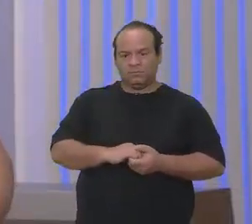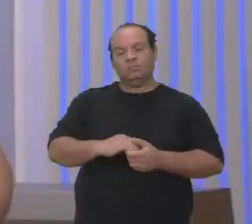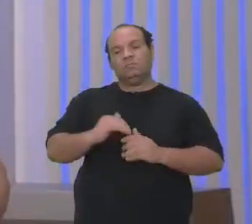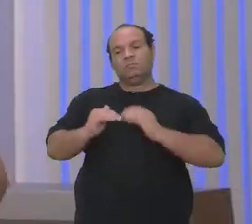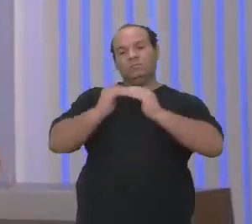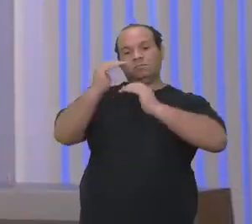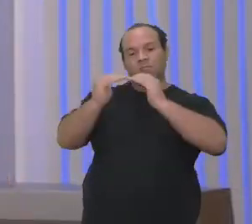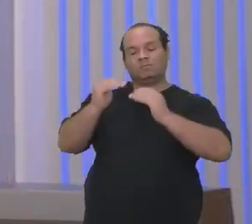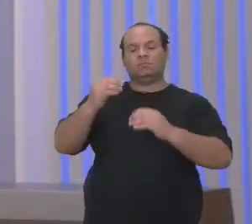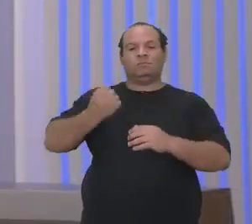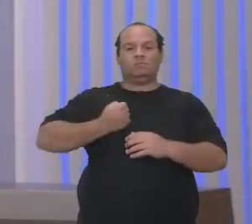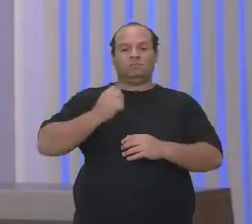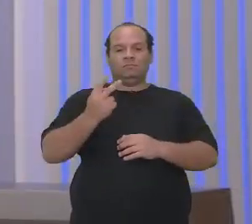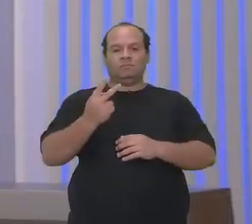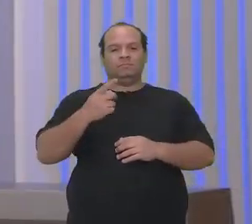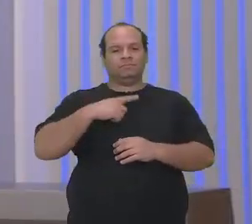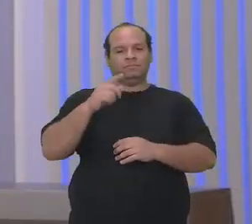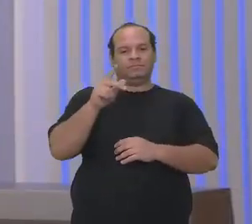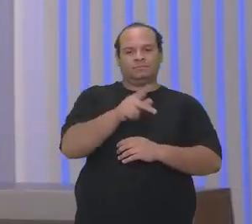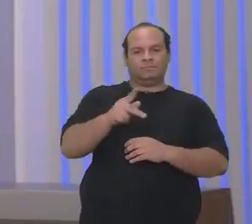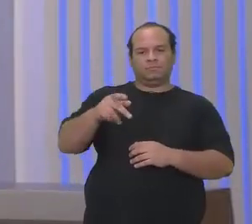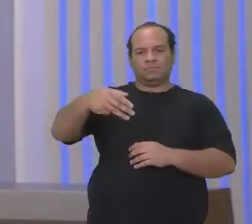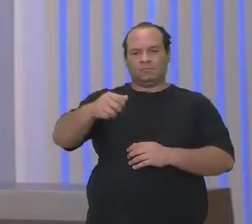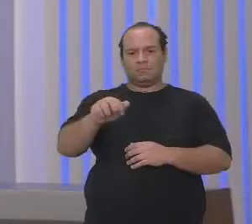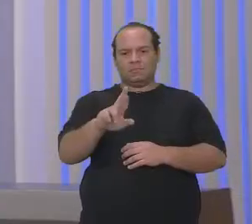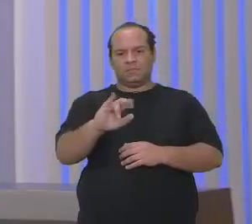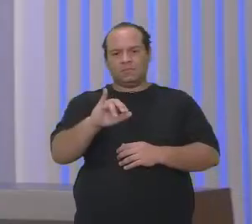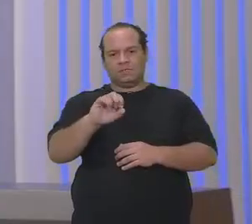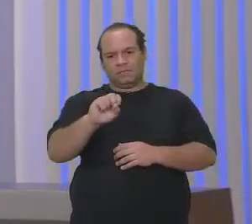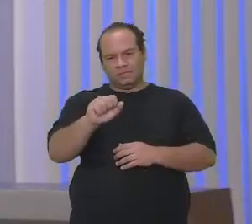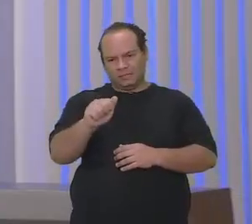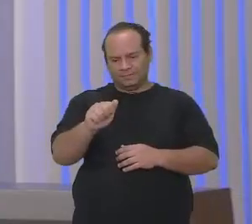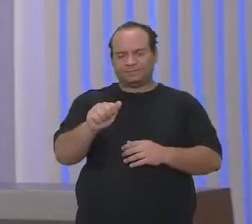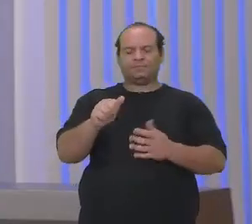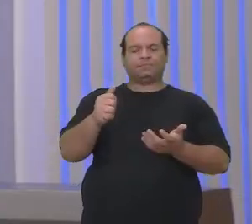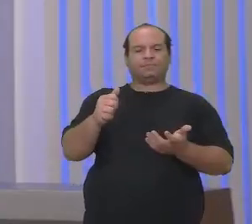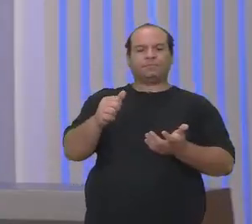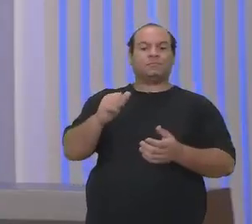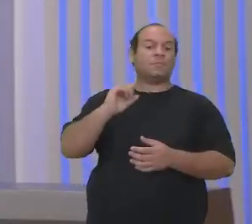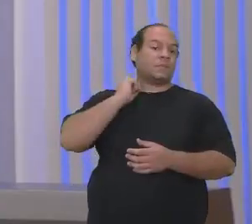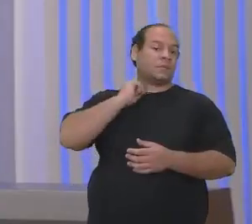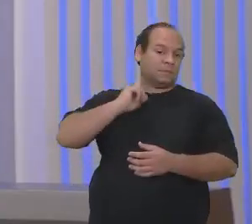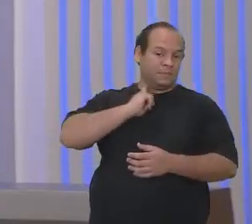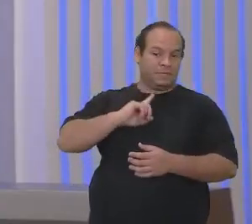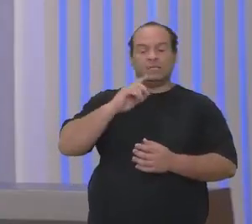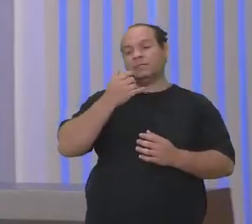Desenvolvimento Profissional 2, temos a professora Marisa respondendo ao Ministério de Minas e Energia.